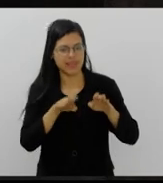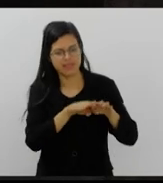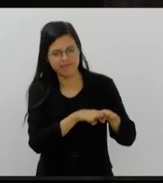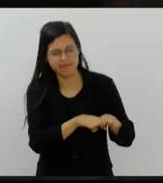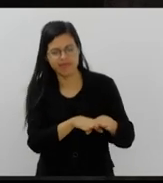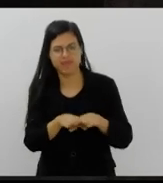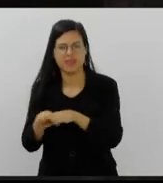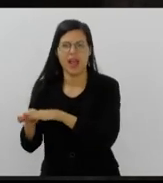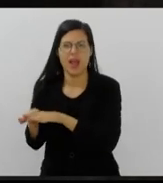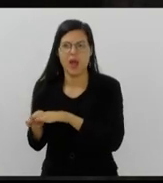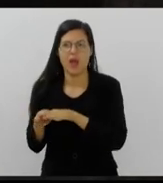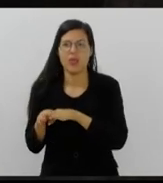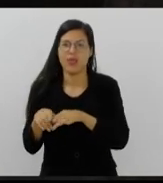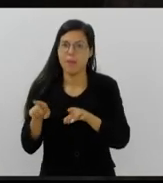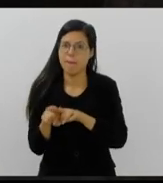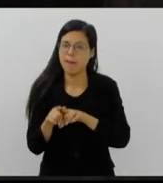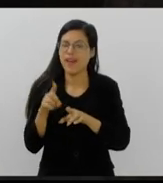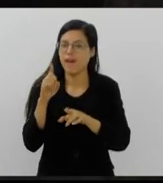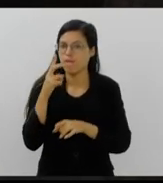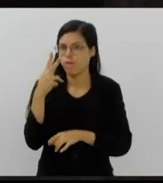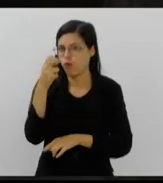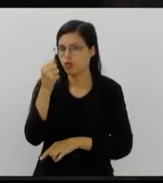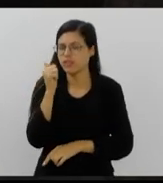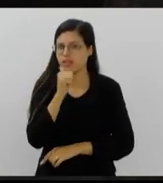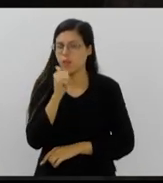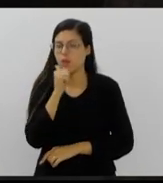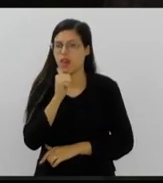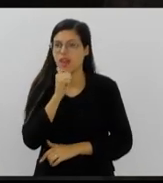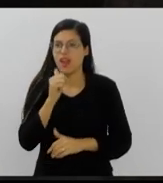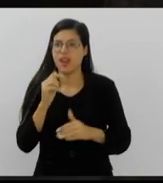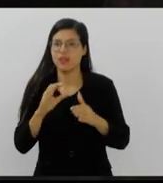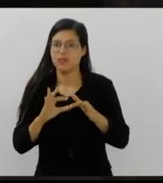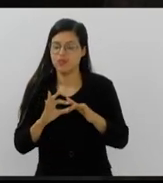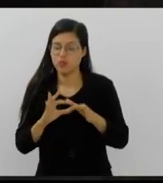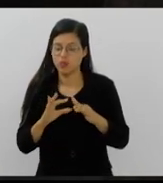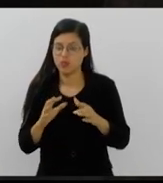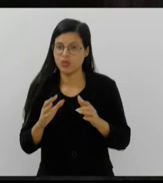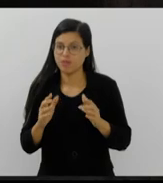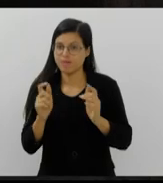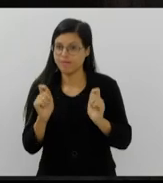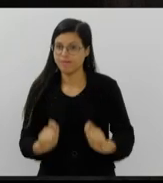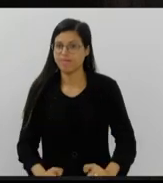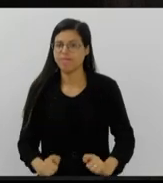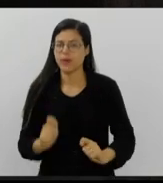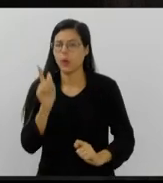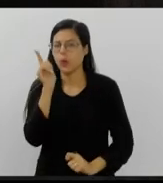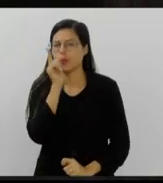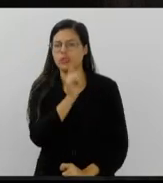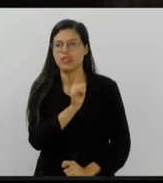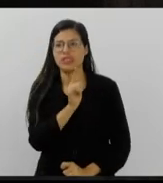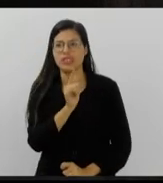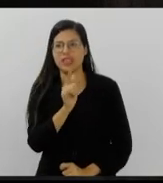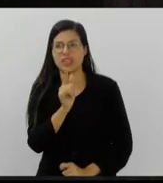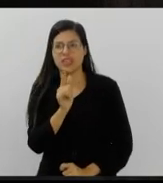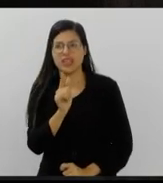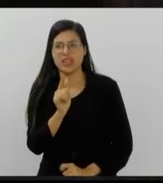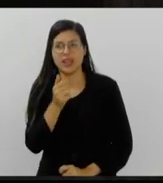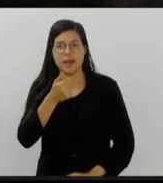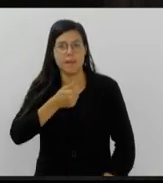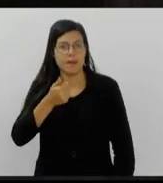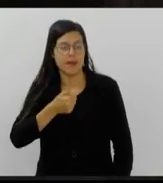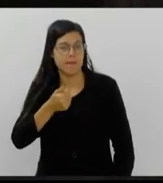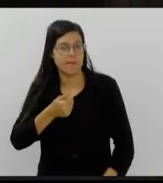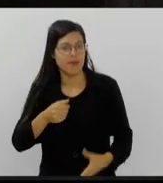empoderamento feminino e nos permitirá, originariamente, alcançarmos, como disse e repito, a primeira